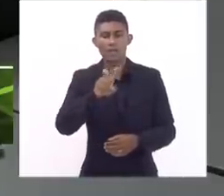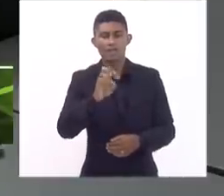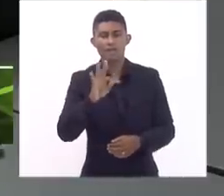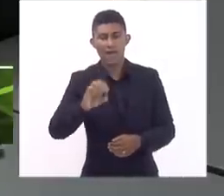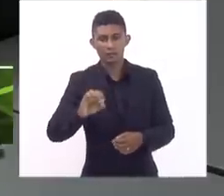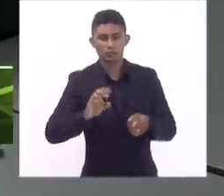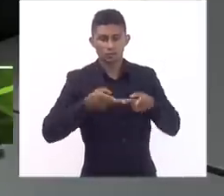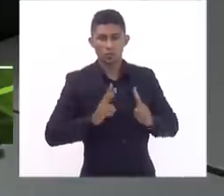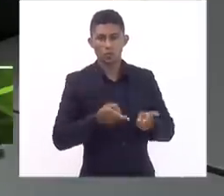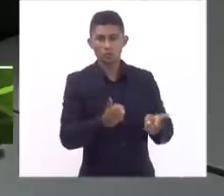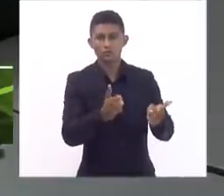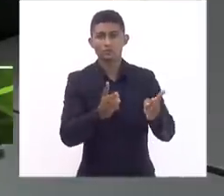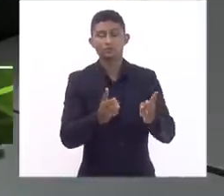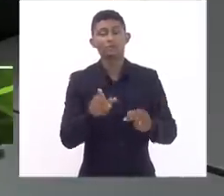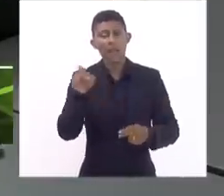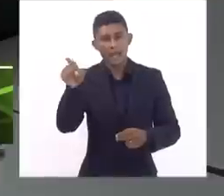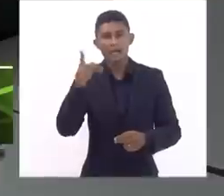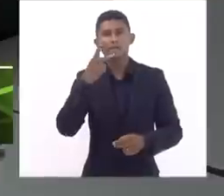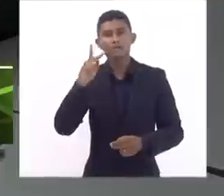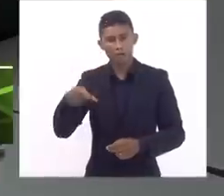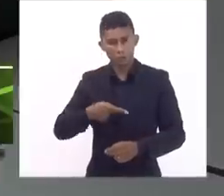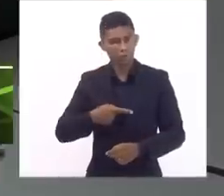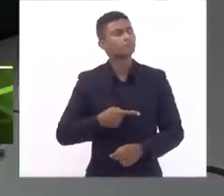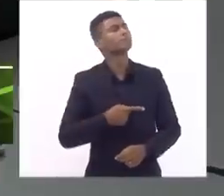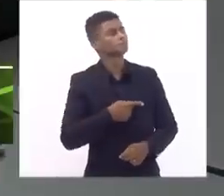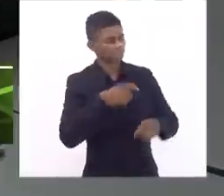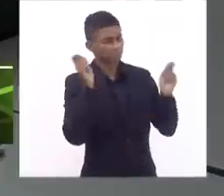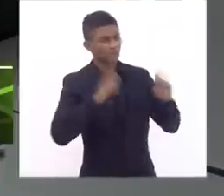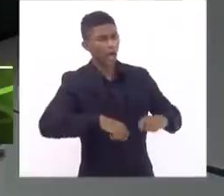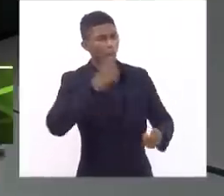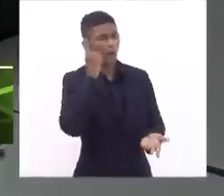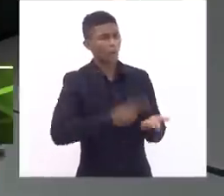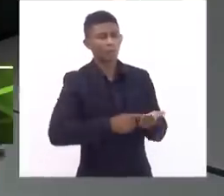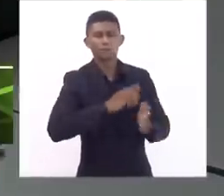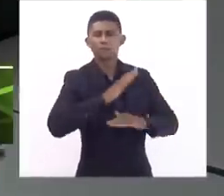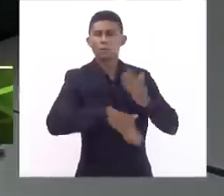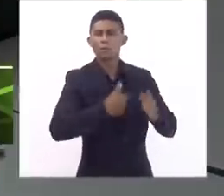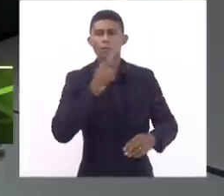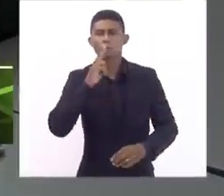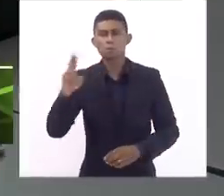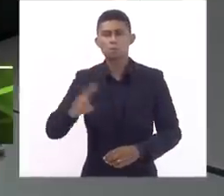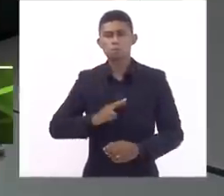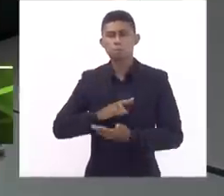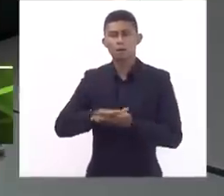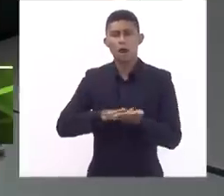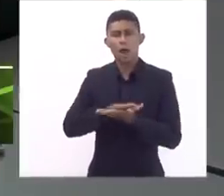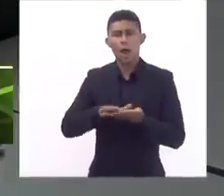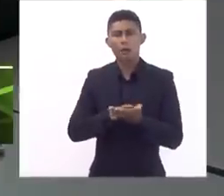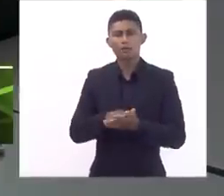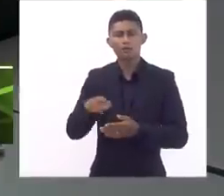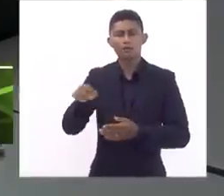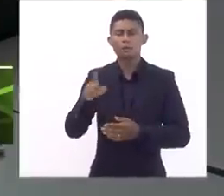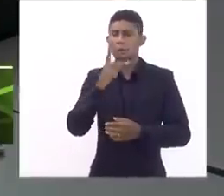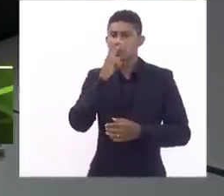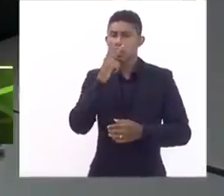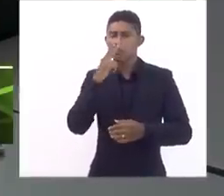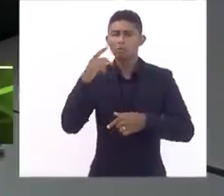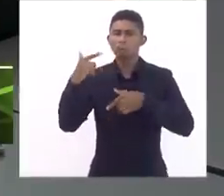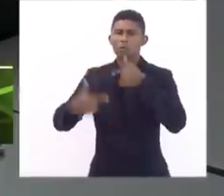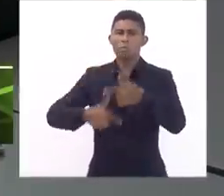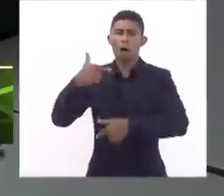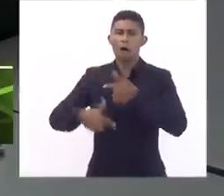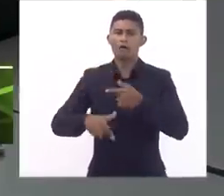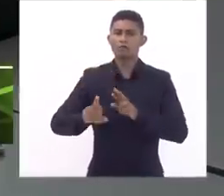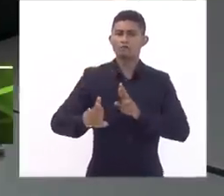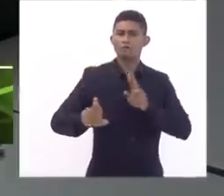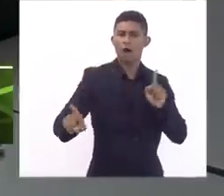O secretário disse que teria acordo e depois não deu mais sinal ou resposta e começou a trabalhar com uma política de fato consumada, ao que